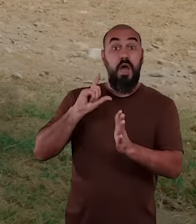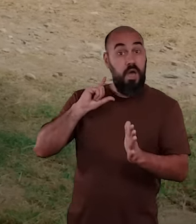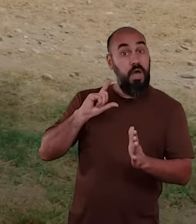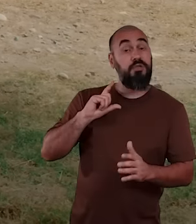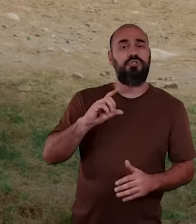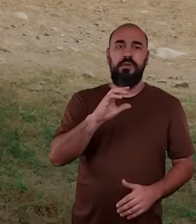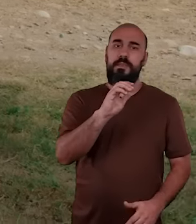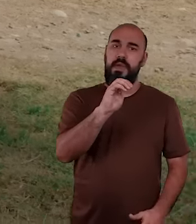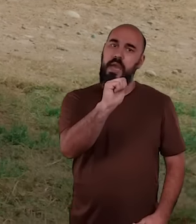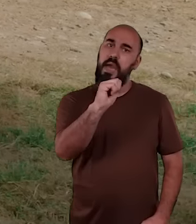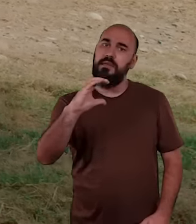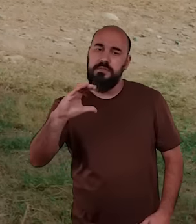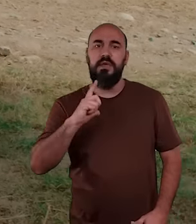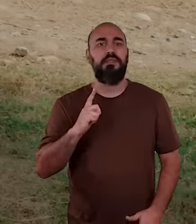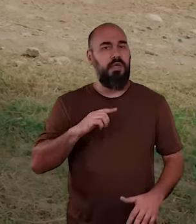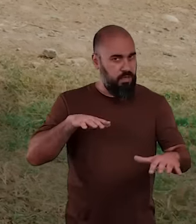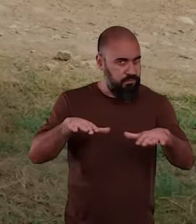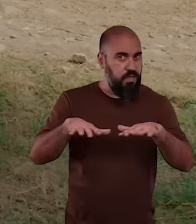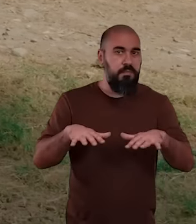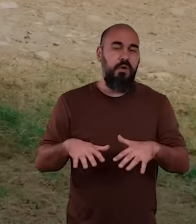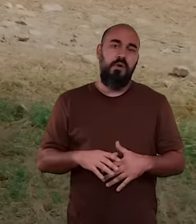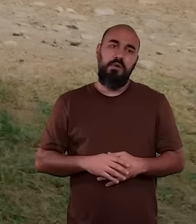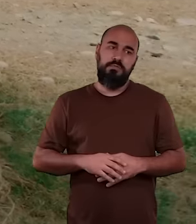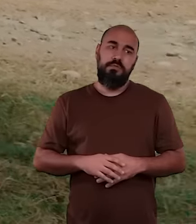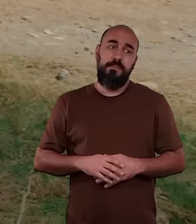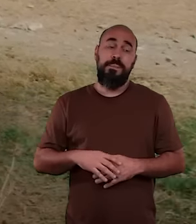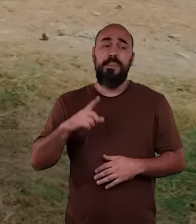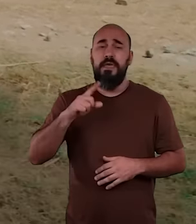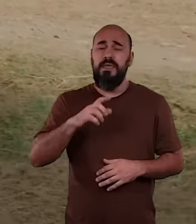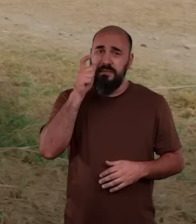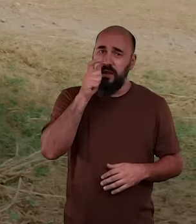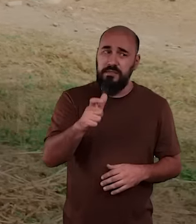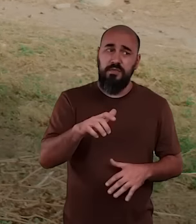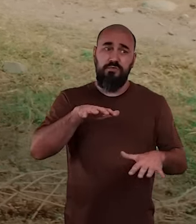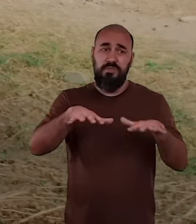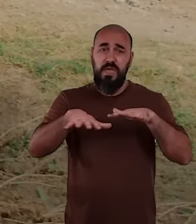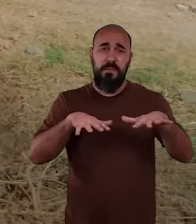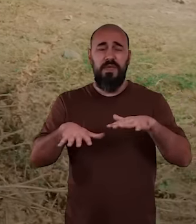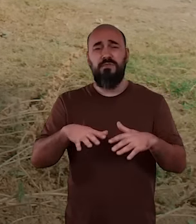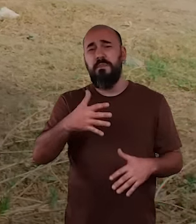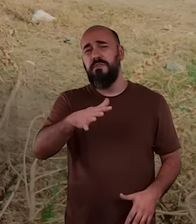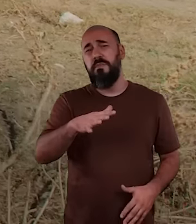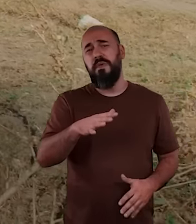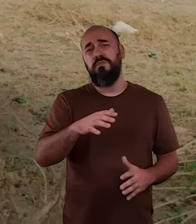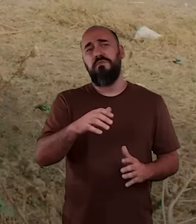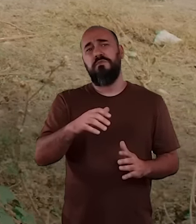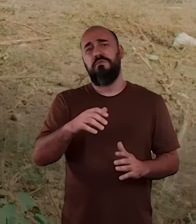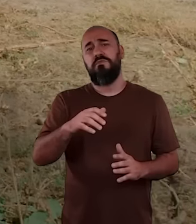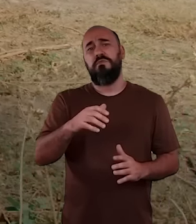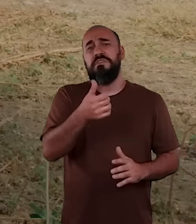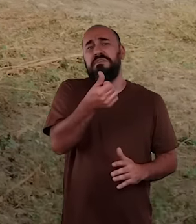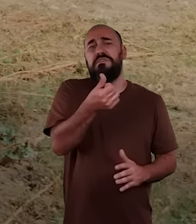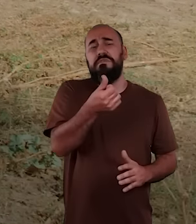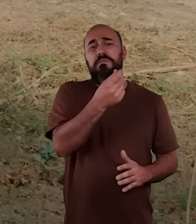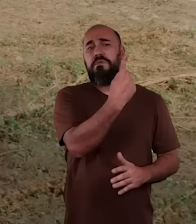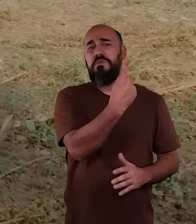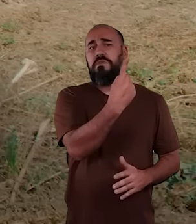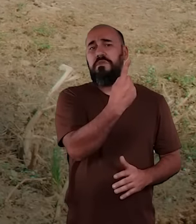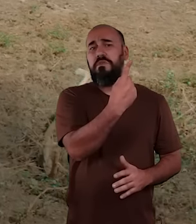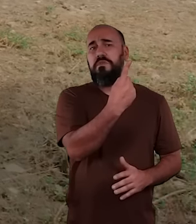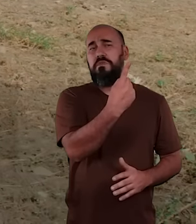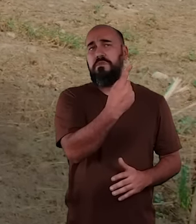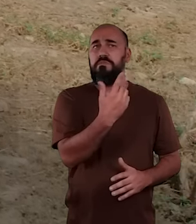um em especial que me chama a atenção foi o terremoto que teve aqui na década de 60 depois de